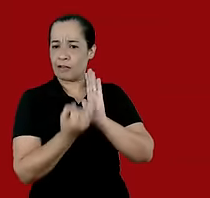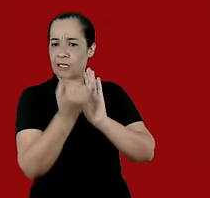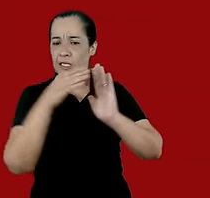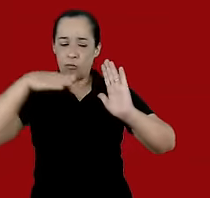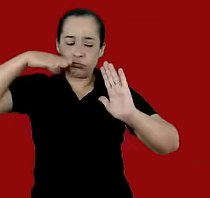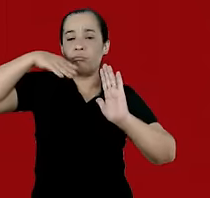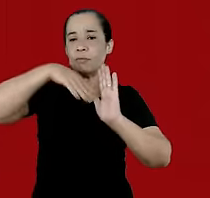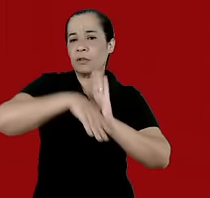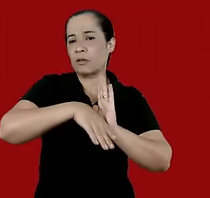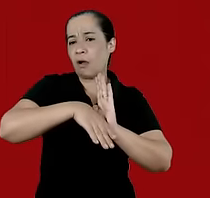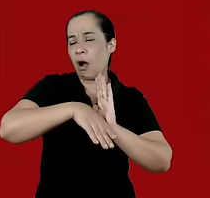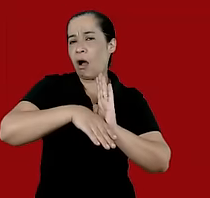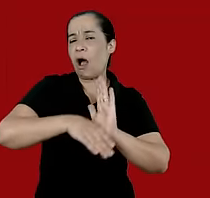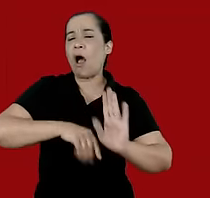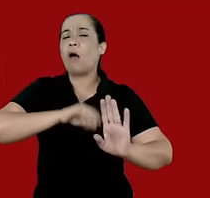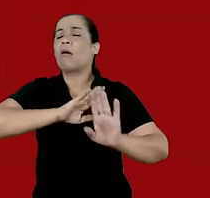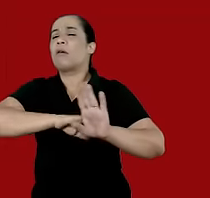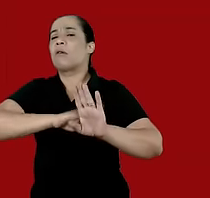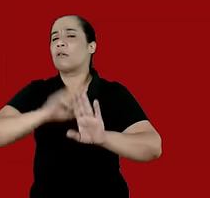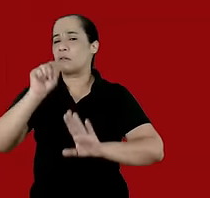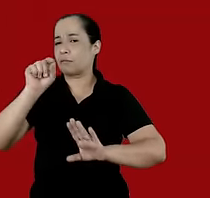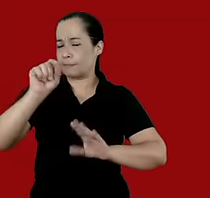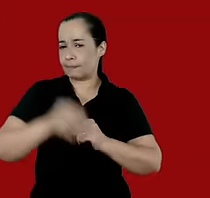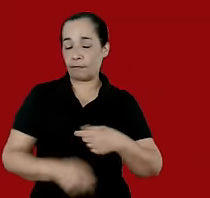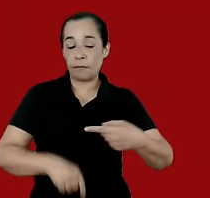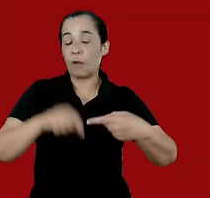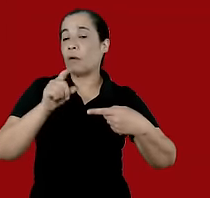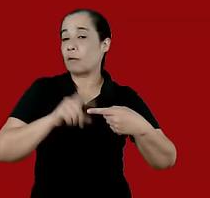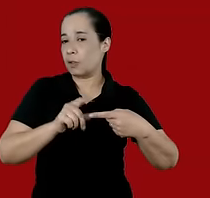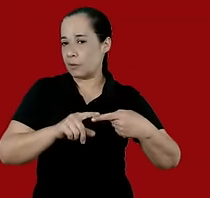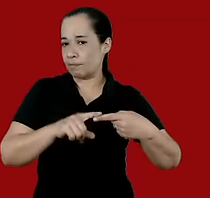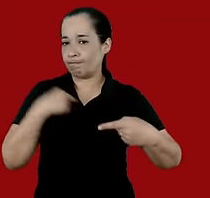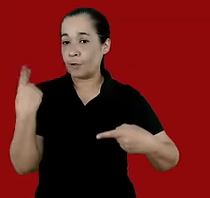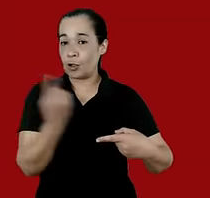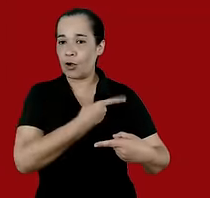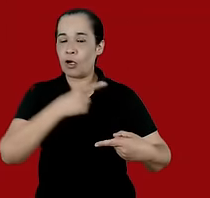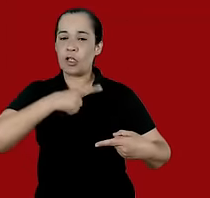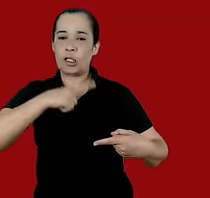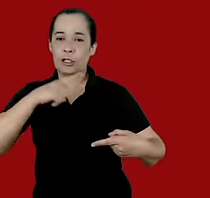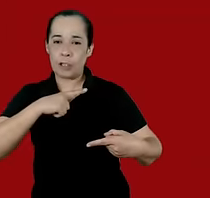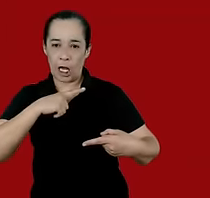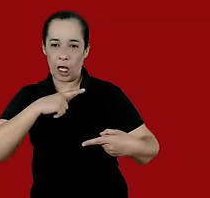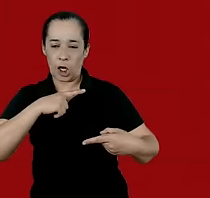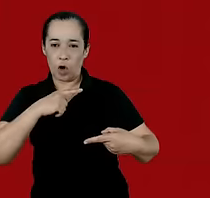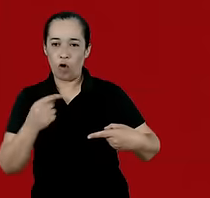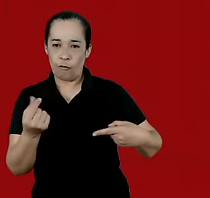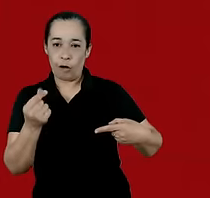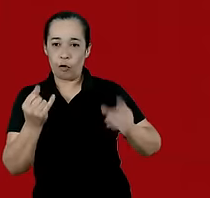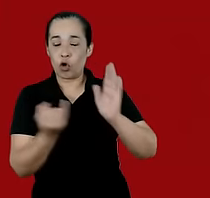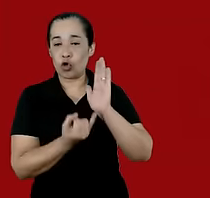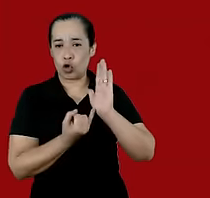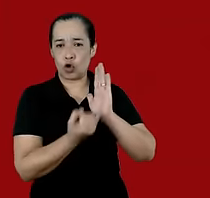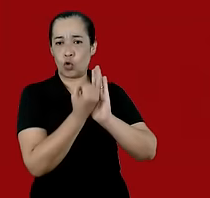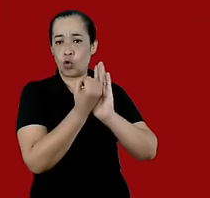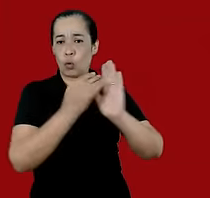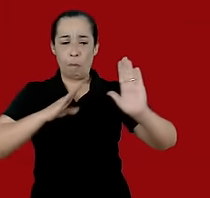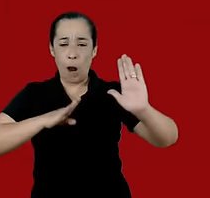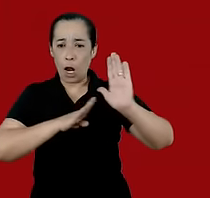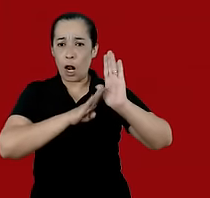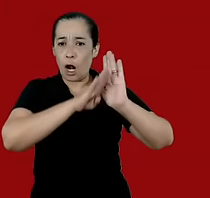trás disso então a tese era bom primeiro a gente tem uma taxa de juros alta por muito tempo vai ter um